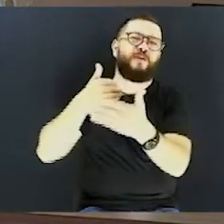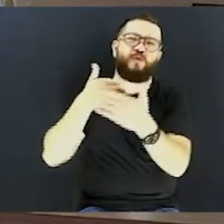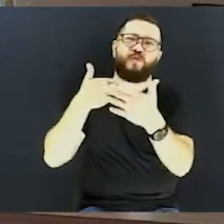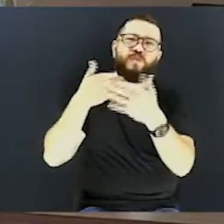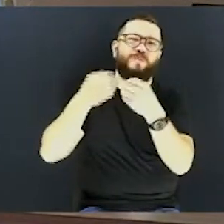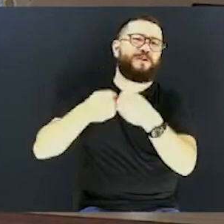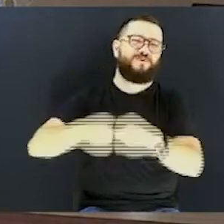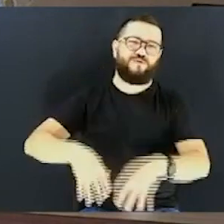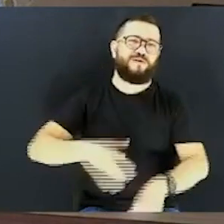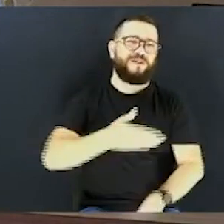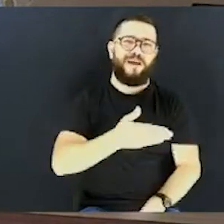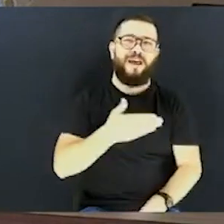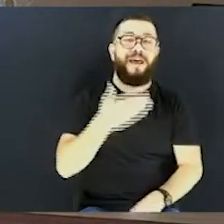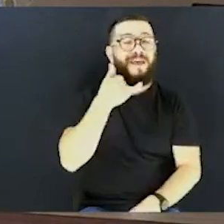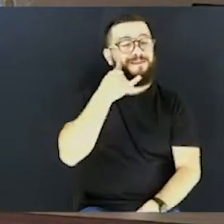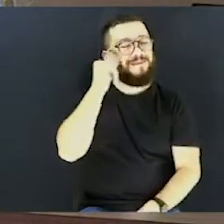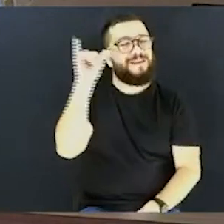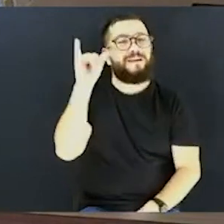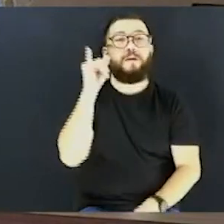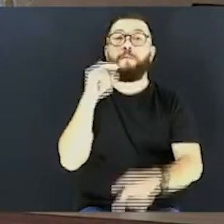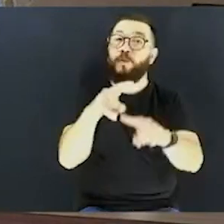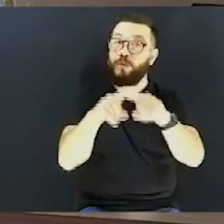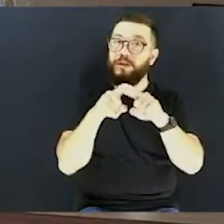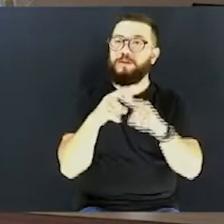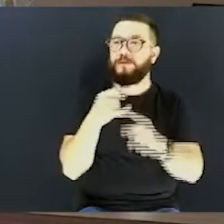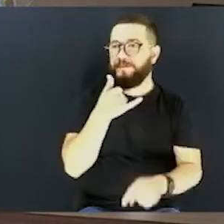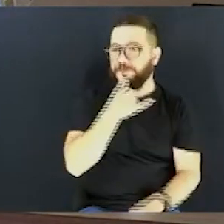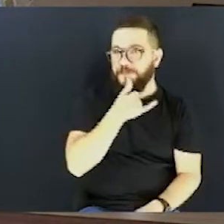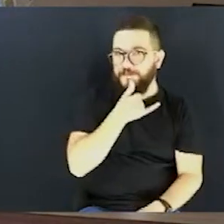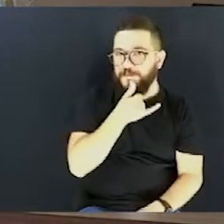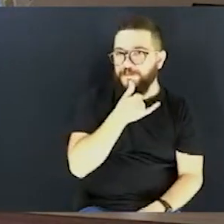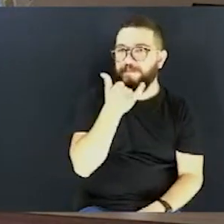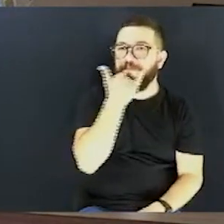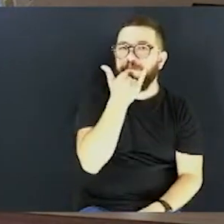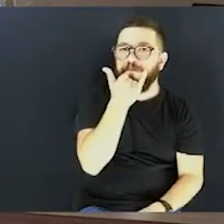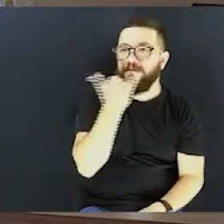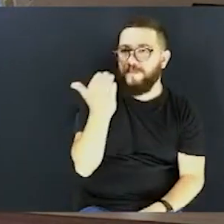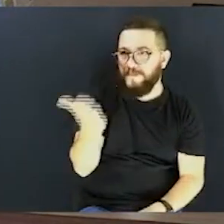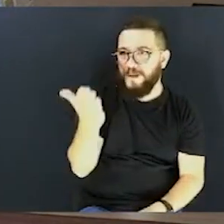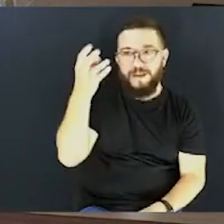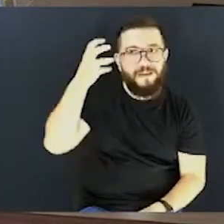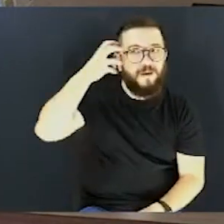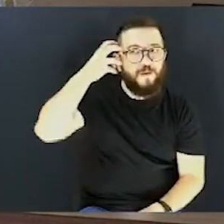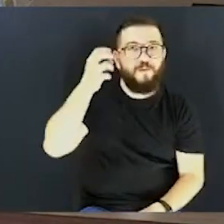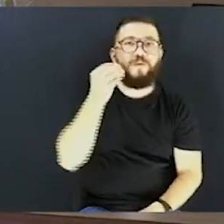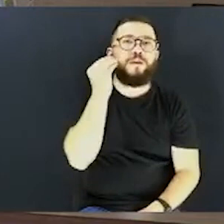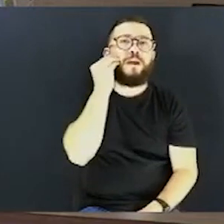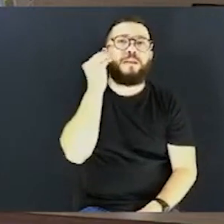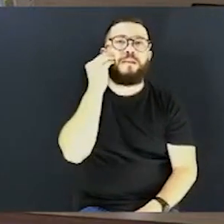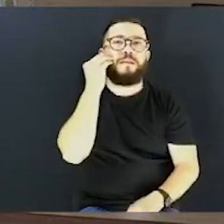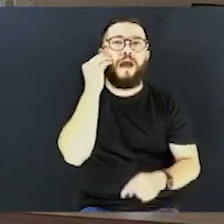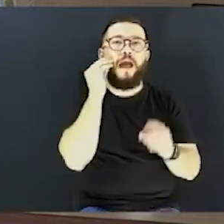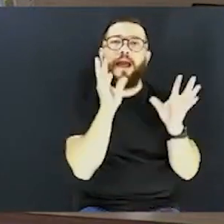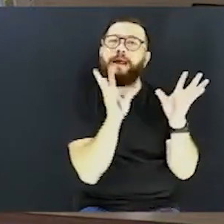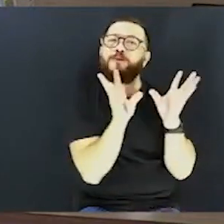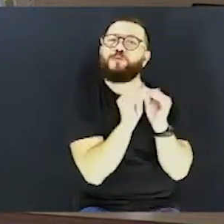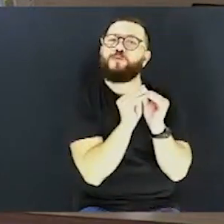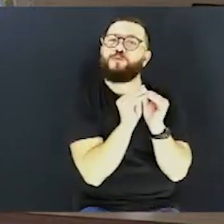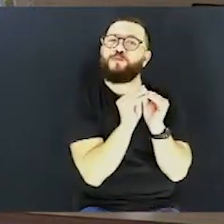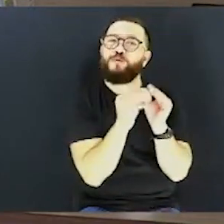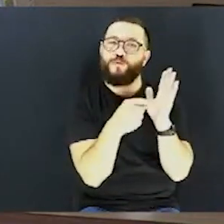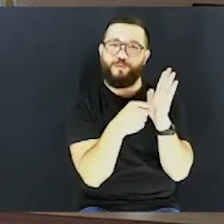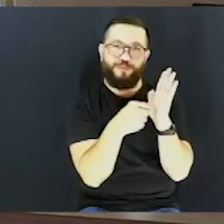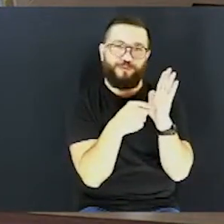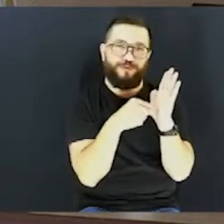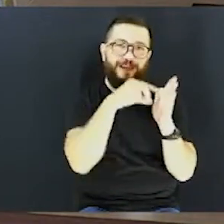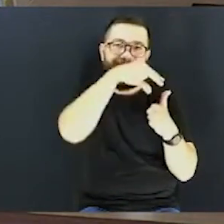vereador Dalton, pedir a licença de Vossa Excelência para fazer um resumo dos eixos que se encontram no anexo desse projeto. É um